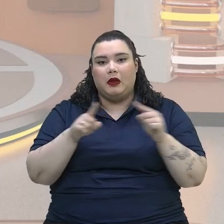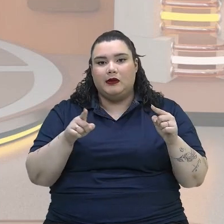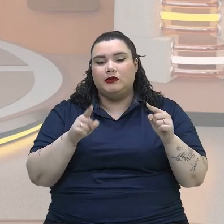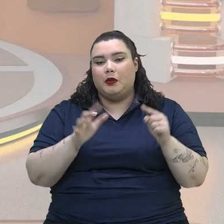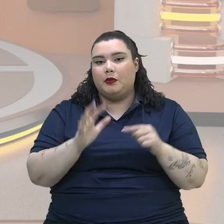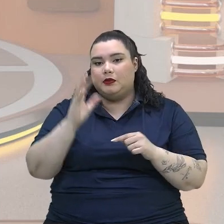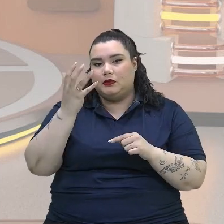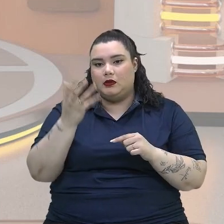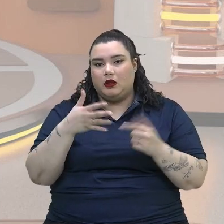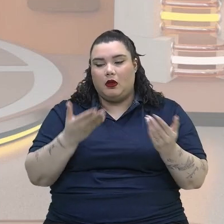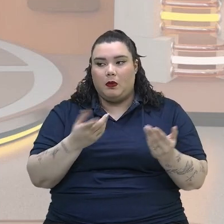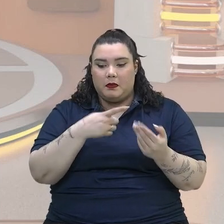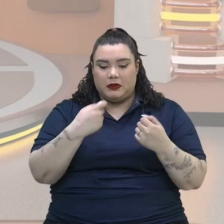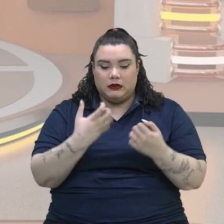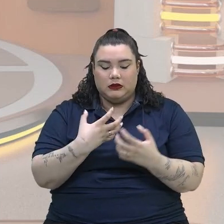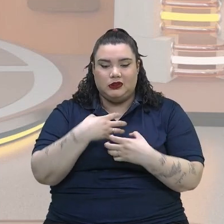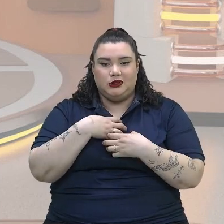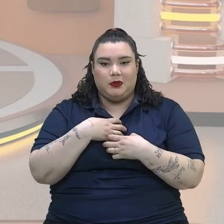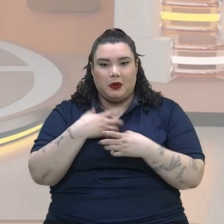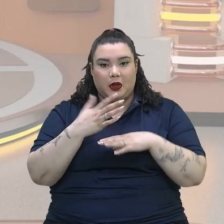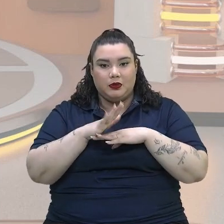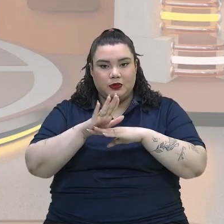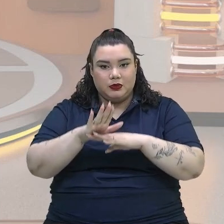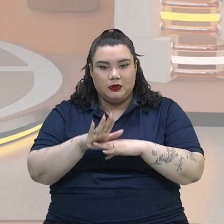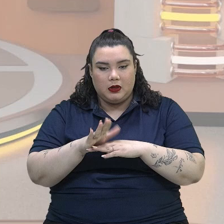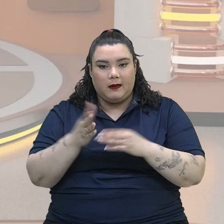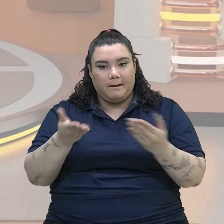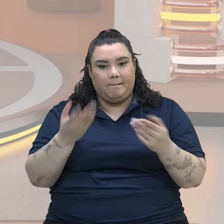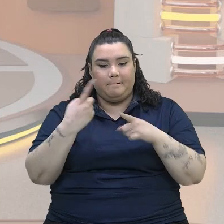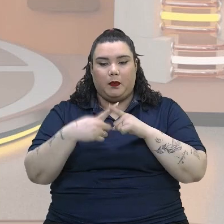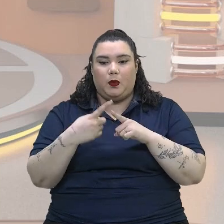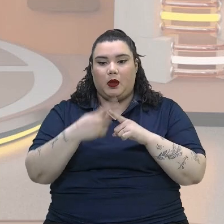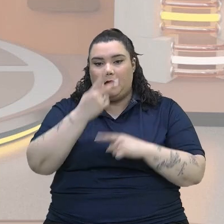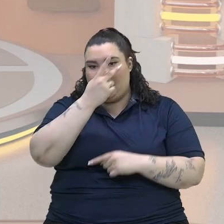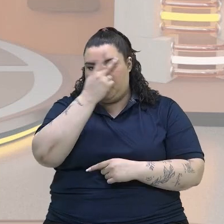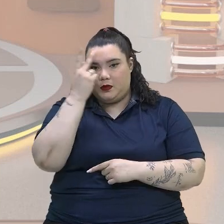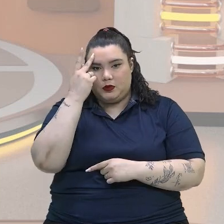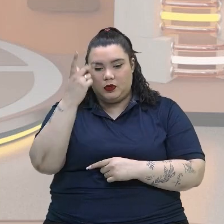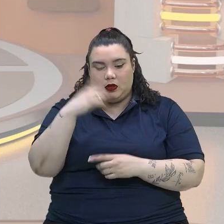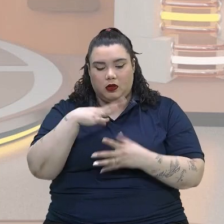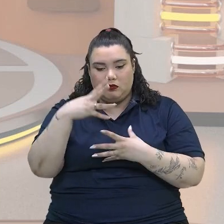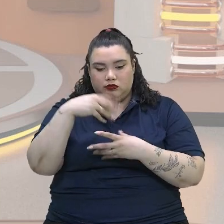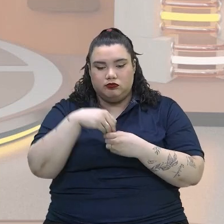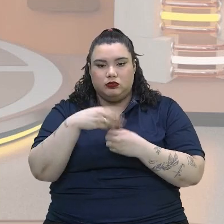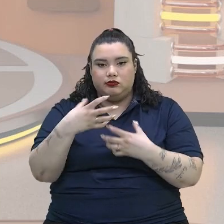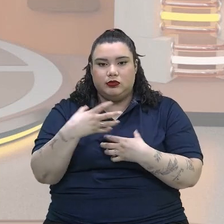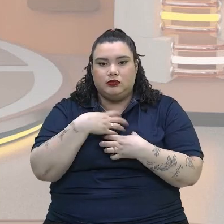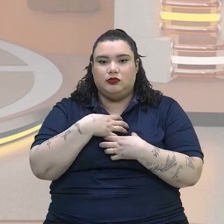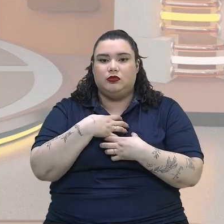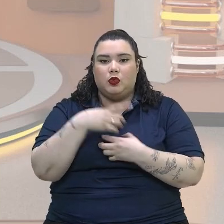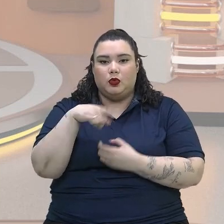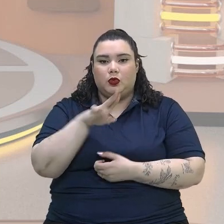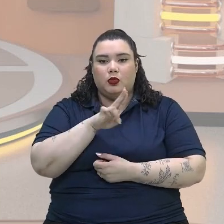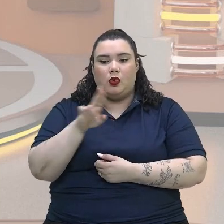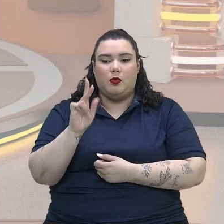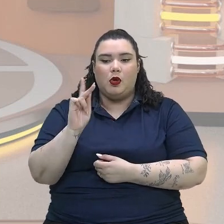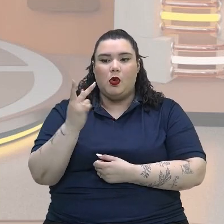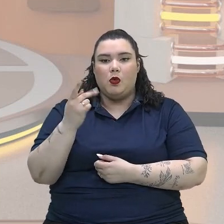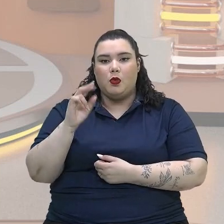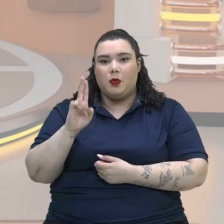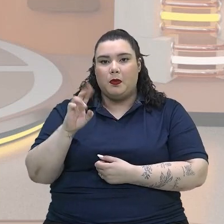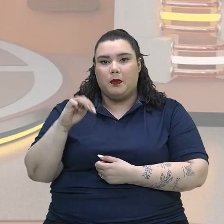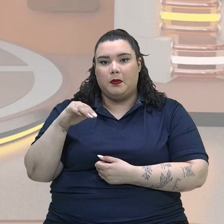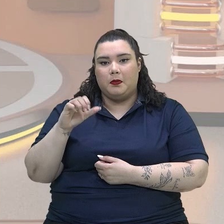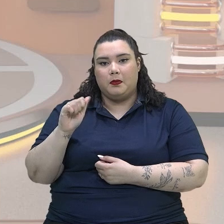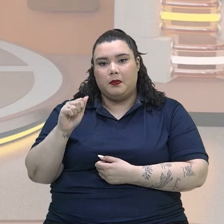esse sentimento de ajuda, né, essa prática. E isso vem por quê? Porque as pessoas estão imbuídas desse sentimento que nós chamamos de humanismo, né,